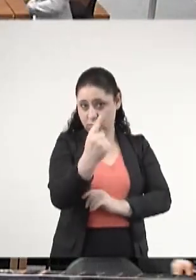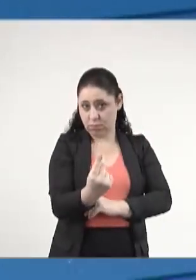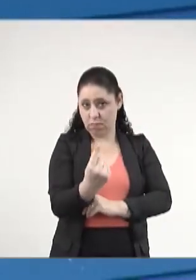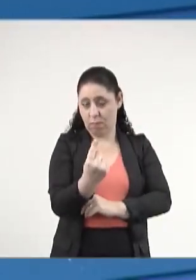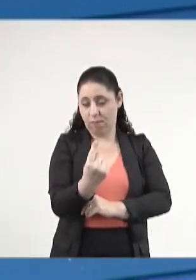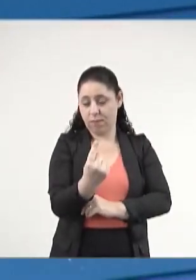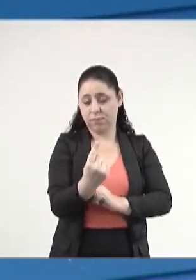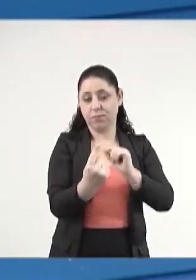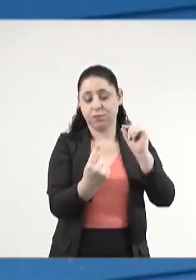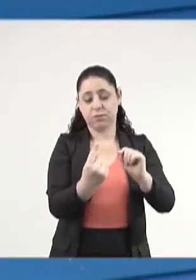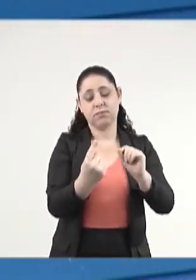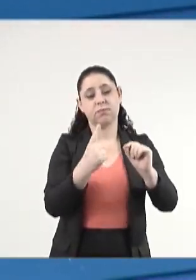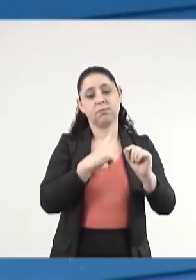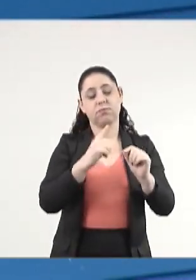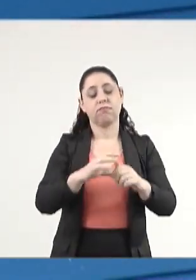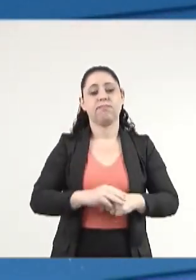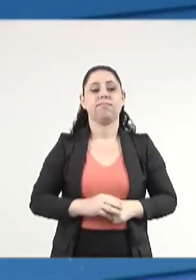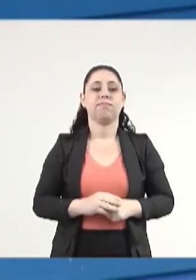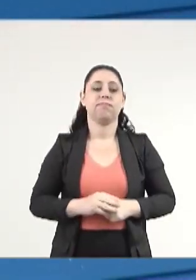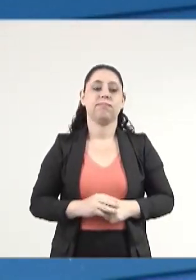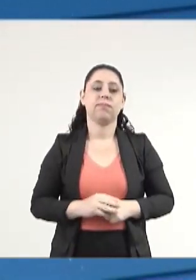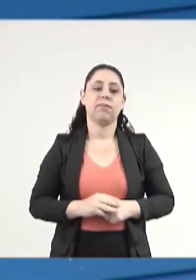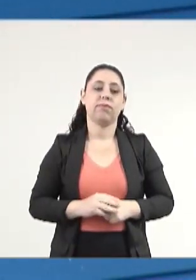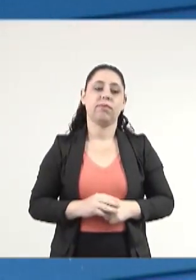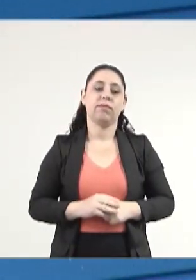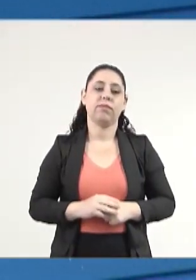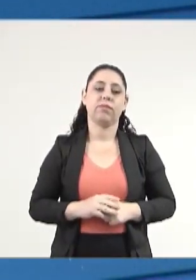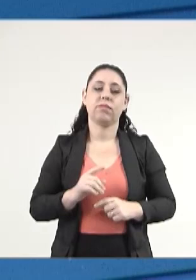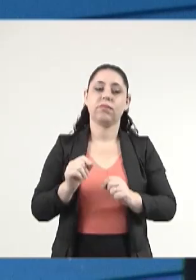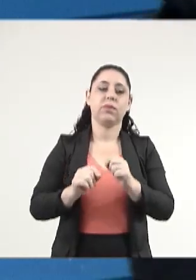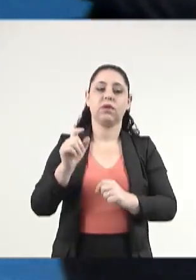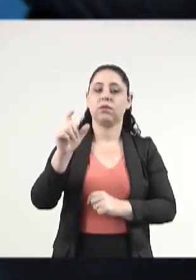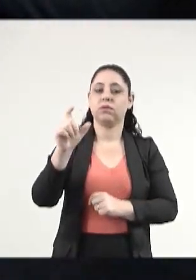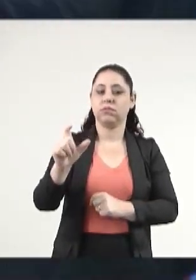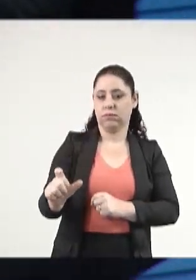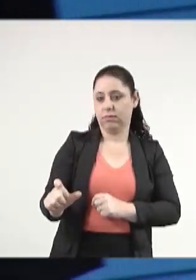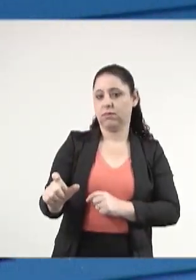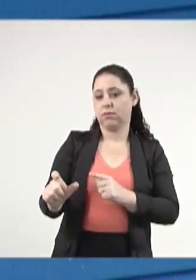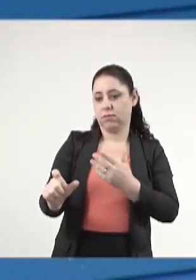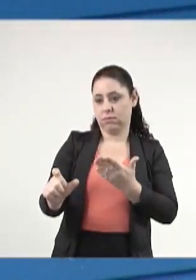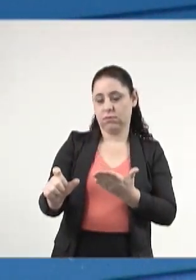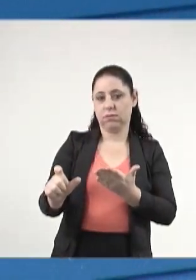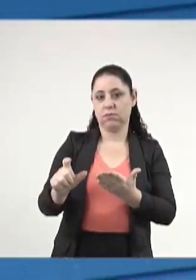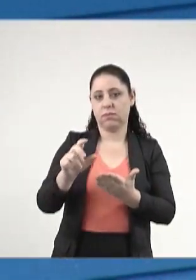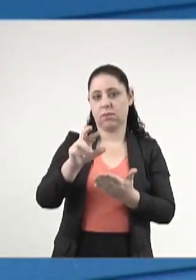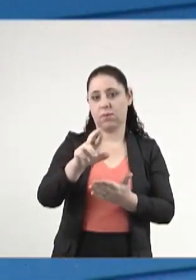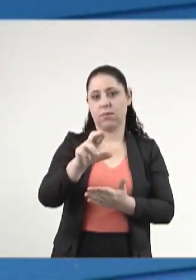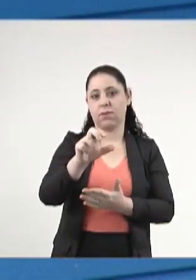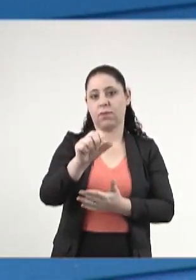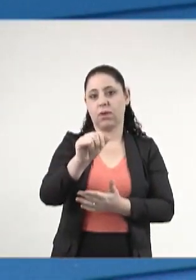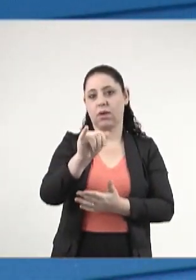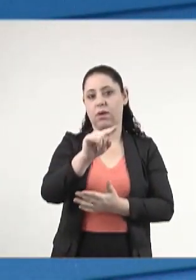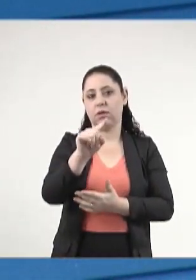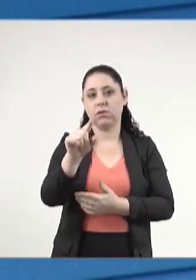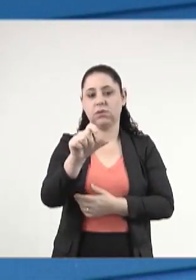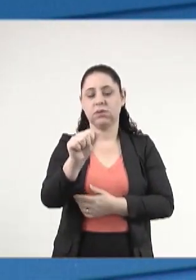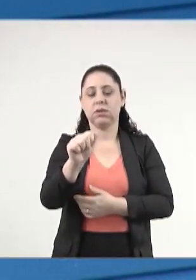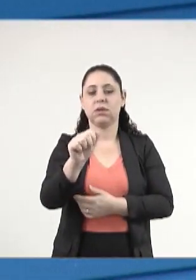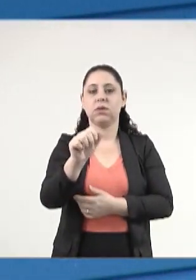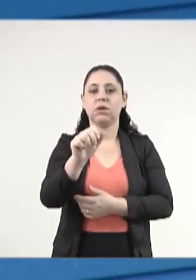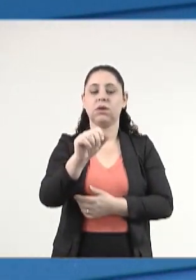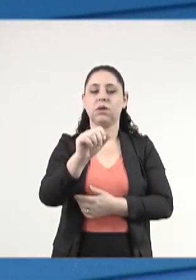primeira é destinada à excelentíssima senhora Raiza Rejane